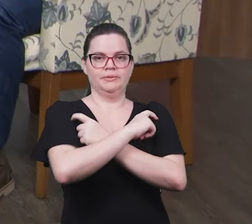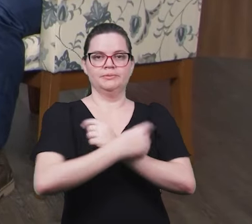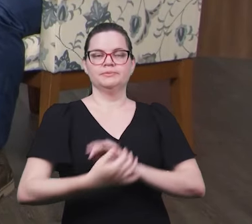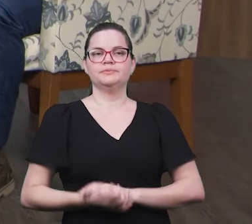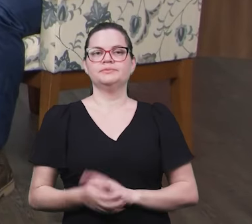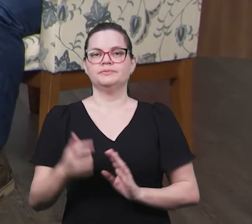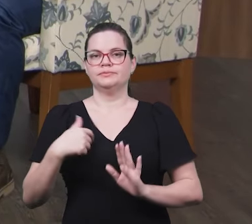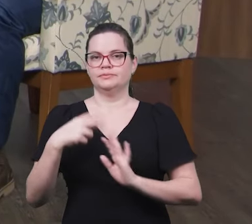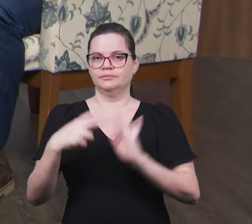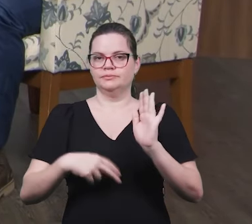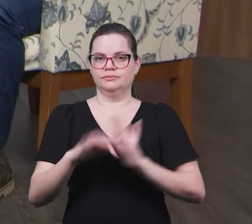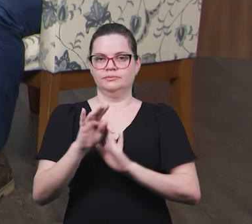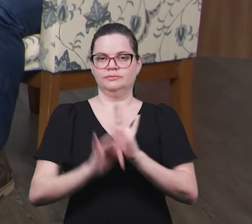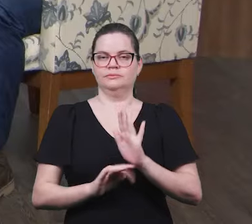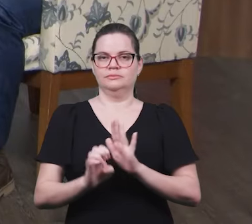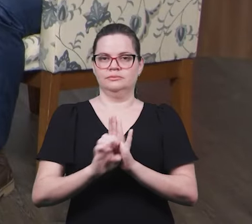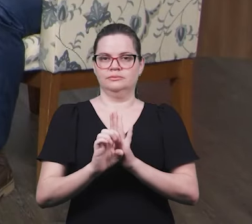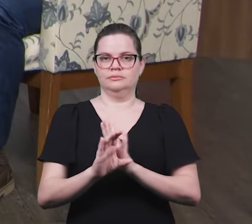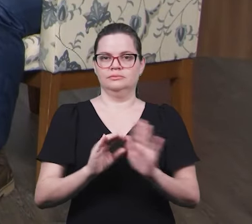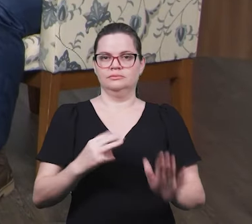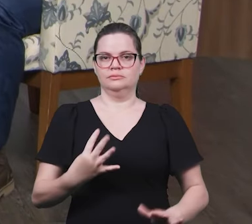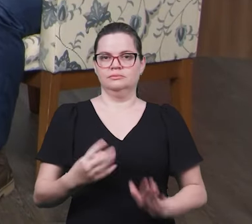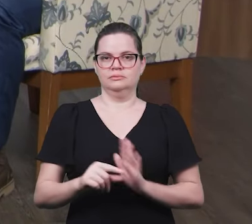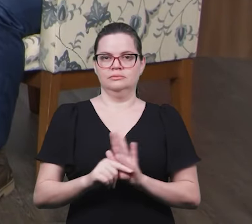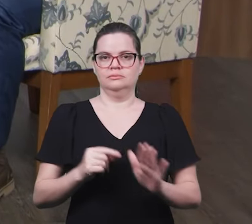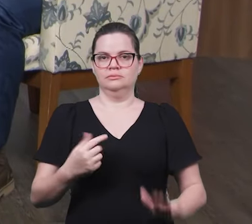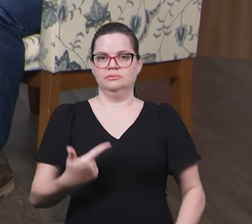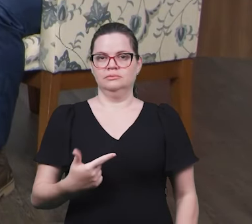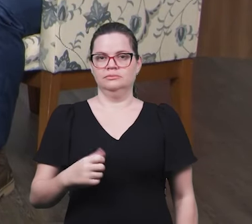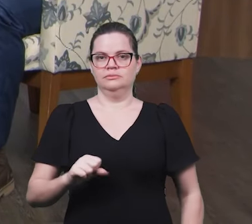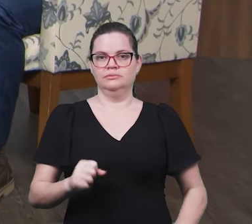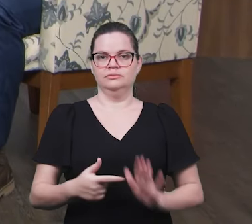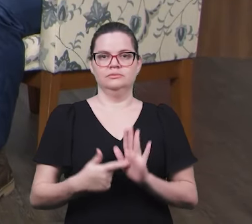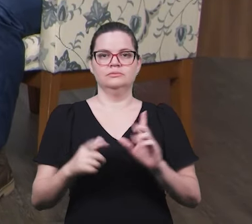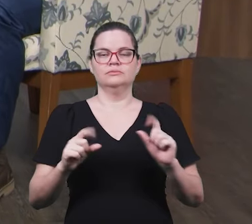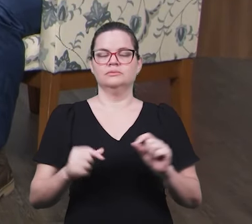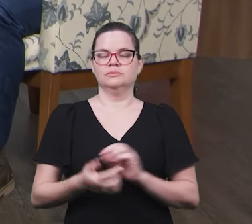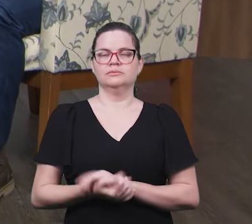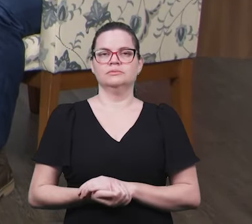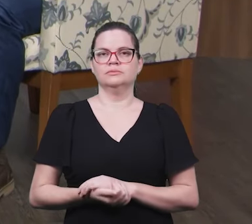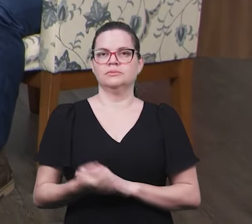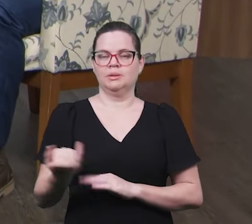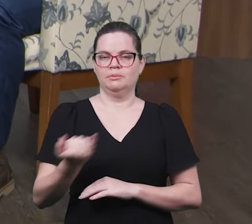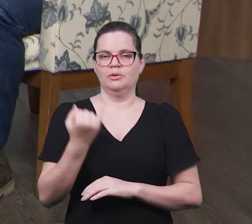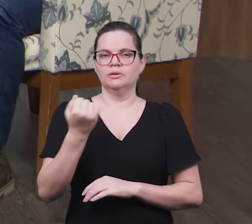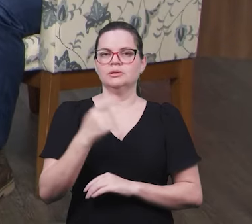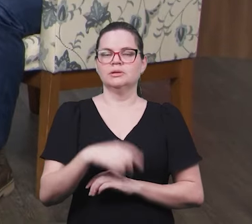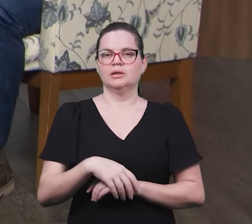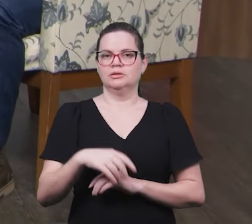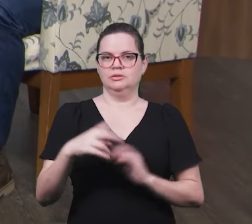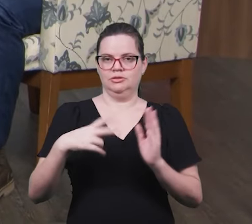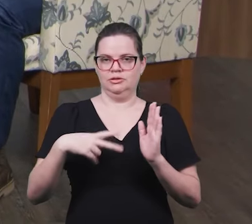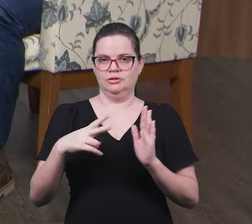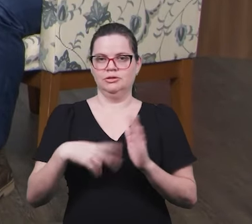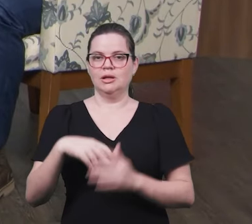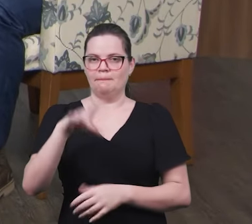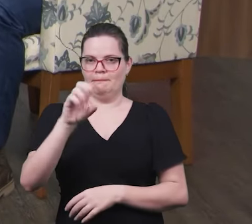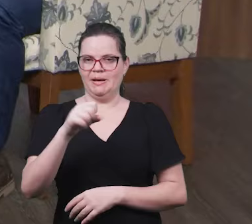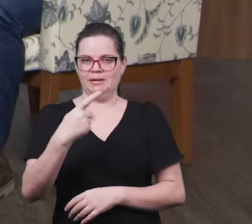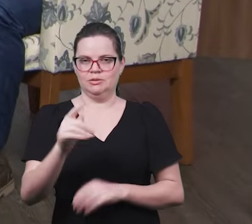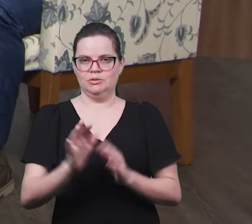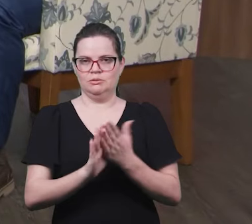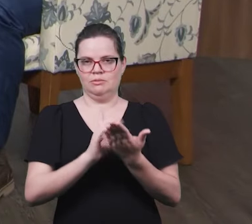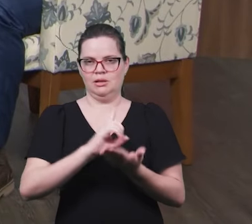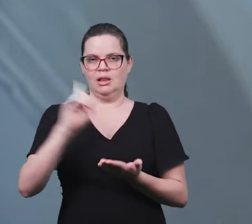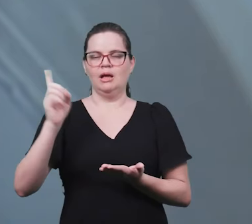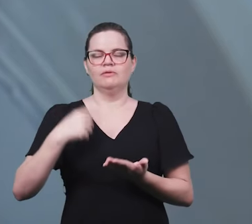em Êxodo 4, 28. Perfeito. É importante você que está com a palavra aberta, entenda uma coisa, a gente vai vir aqui, nós vamos voltar um pouquinho mais para